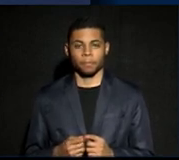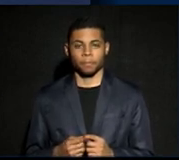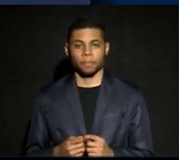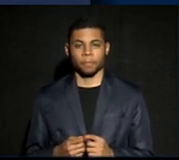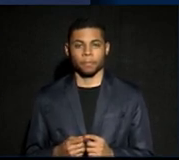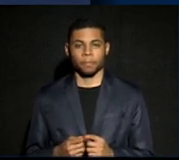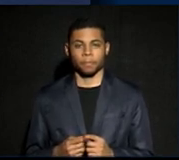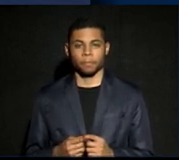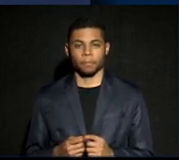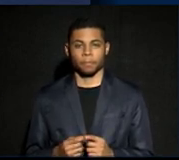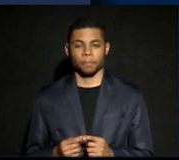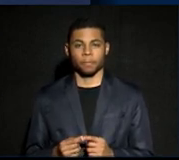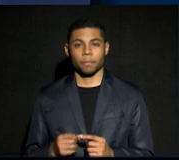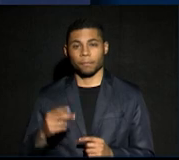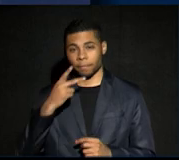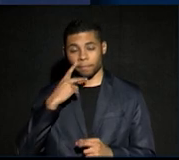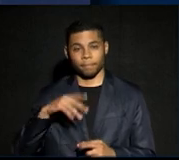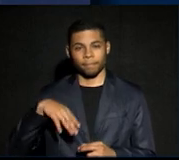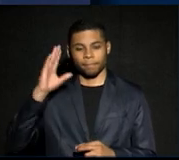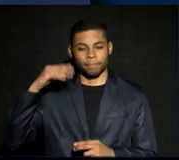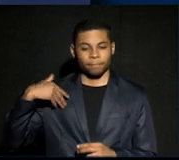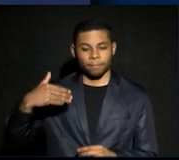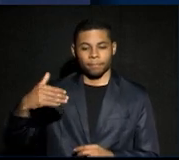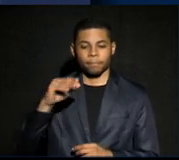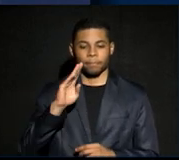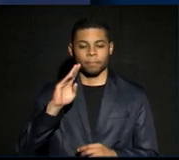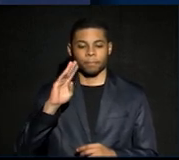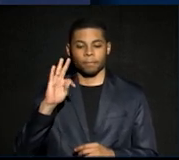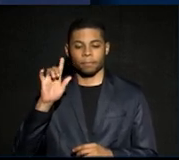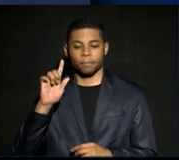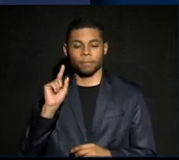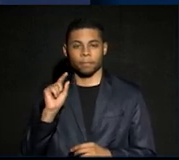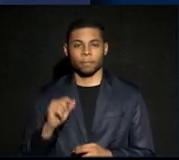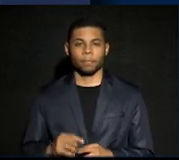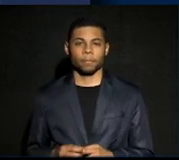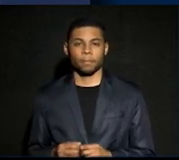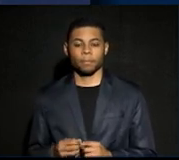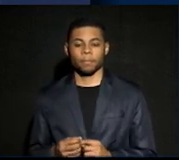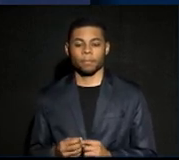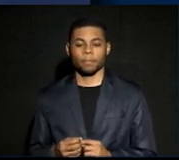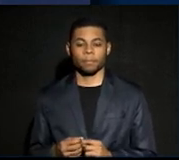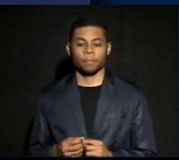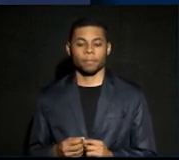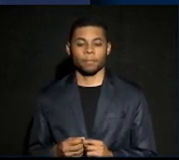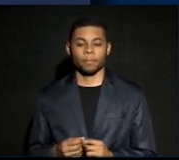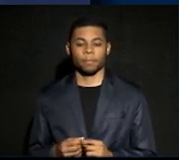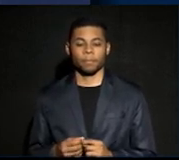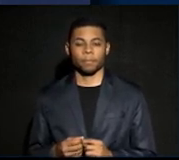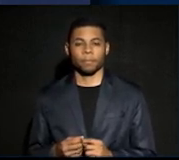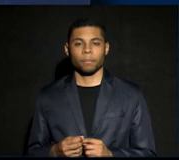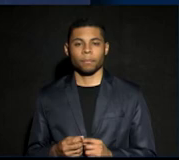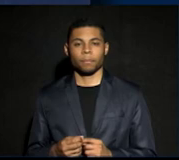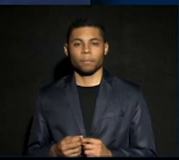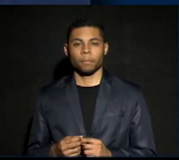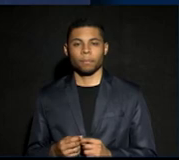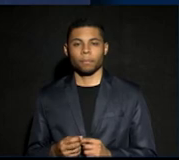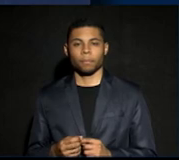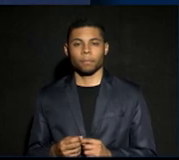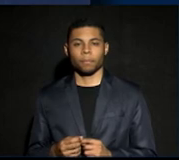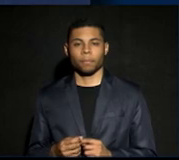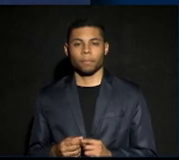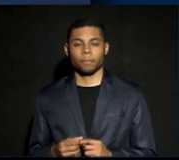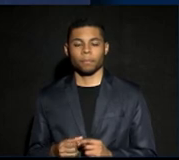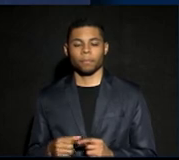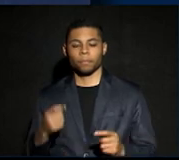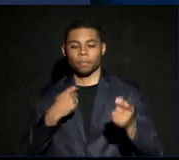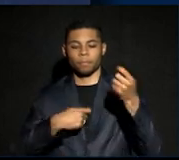discussão mais frequente aqui no BTG, que assim, o mercado parece acreditar ainda num soft landing, ou